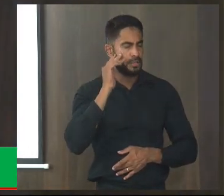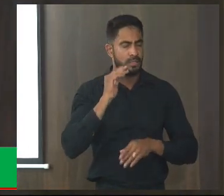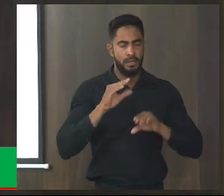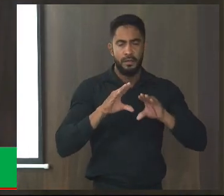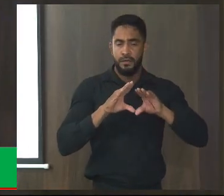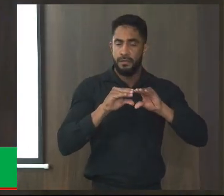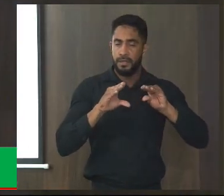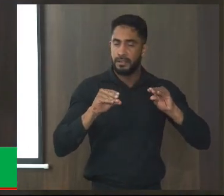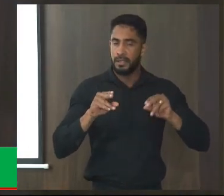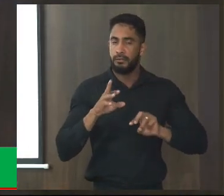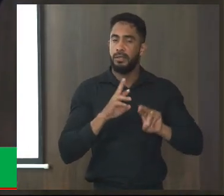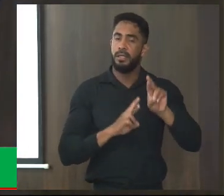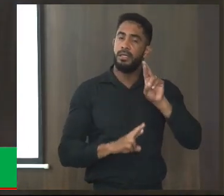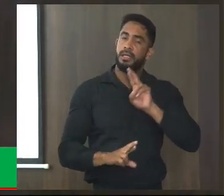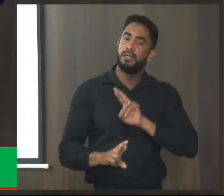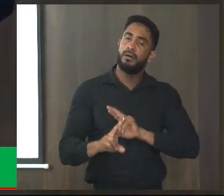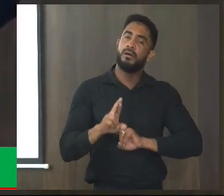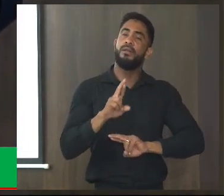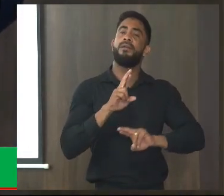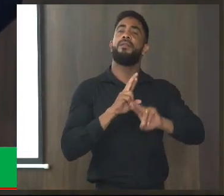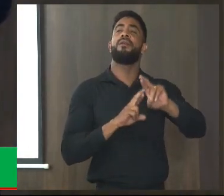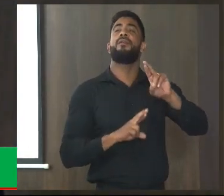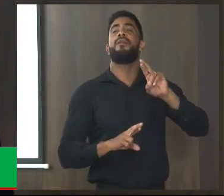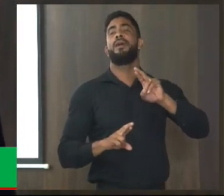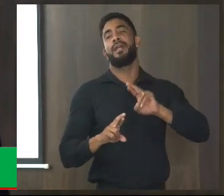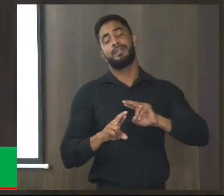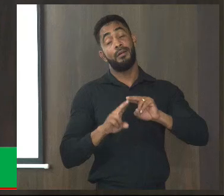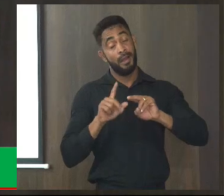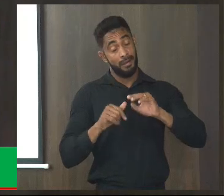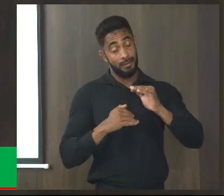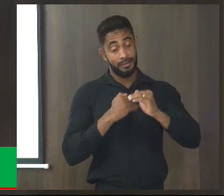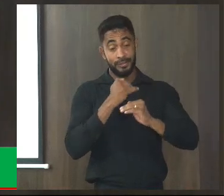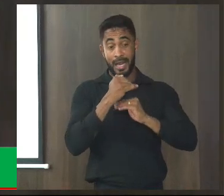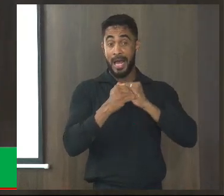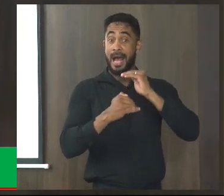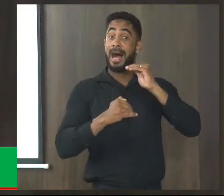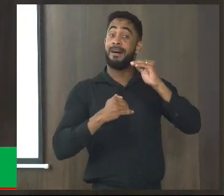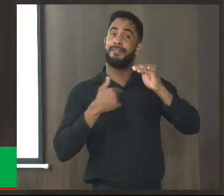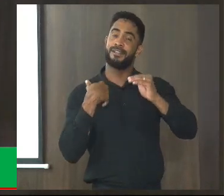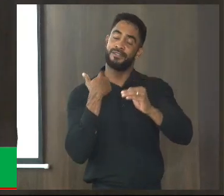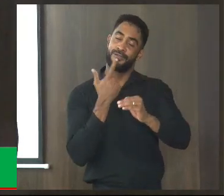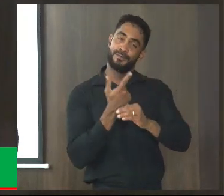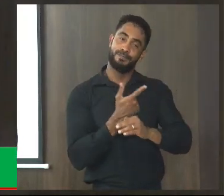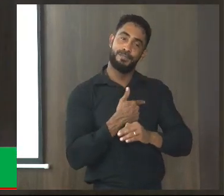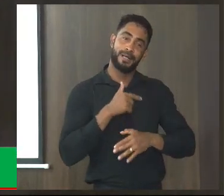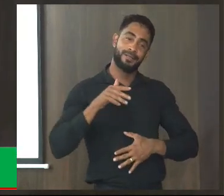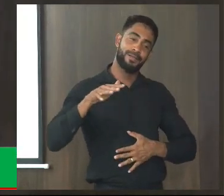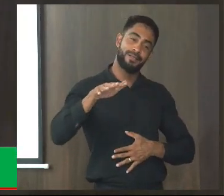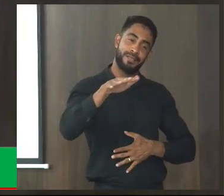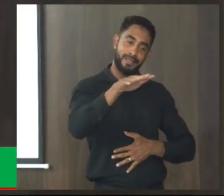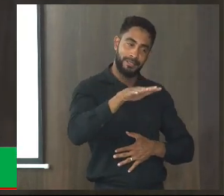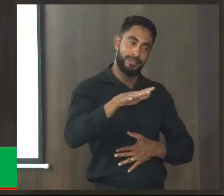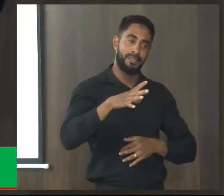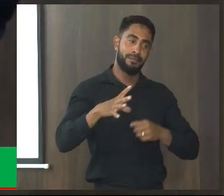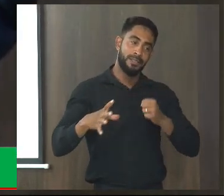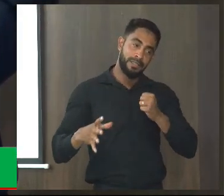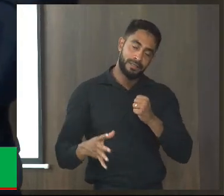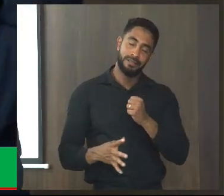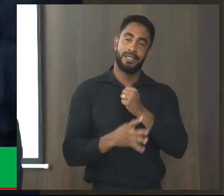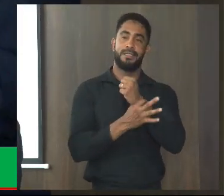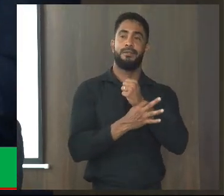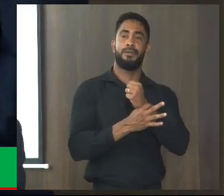com relação a isso. Já vai ser um grande avanço para a região e para nós, uma segurança, é acabar com esse